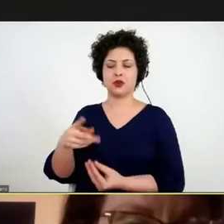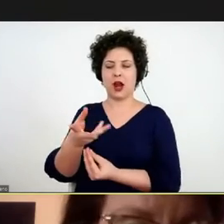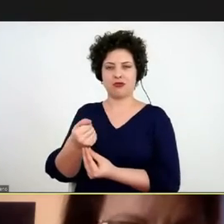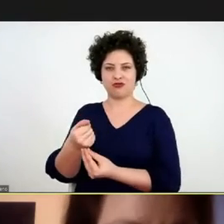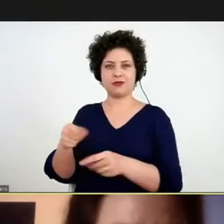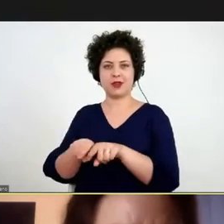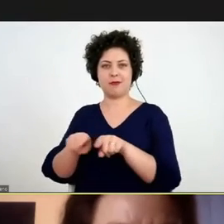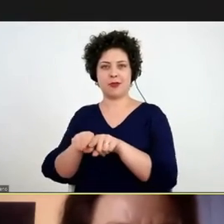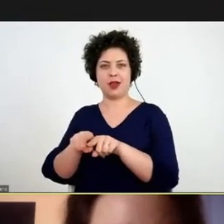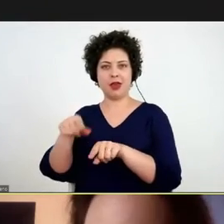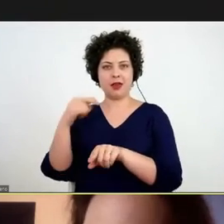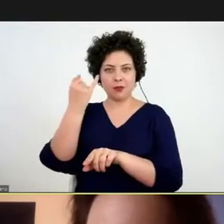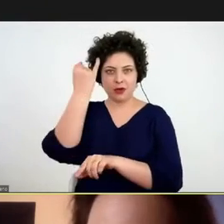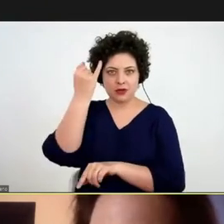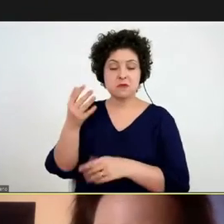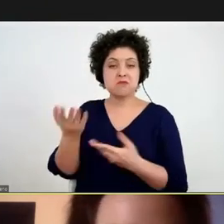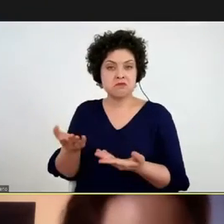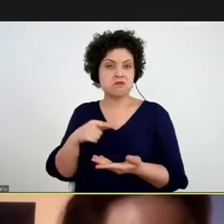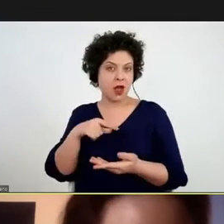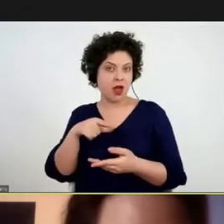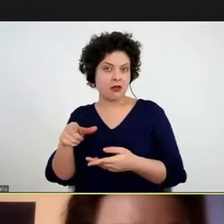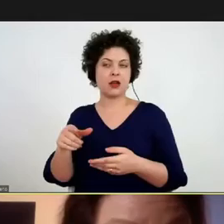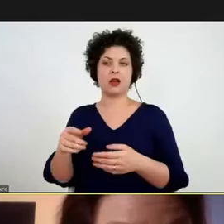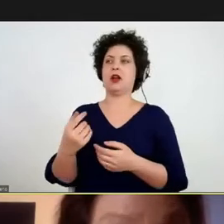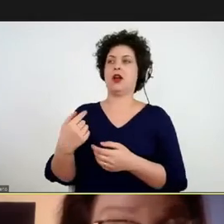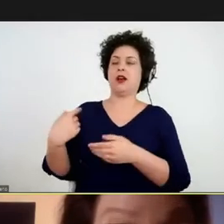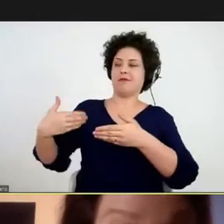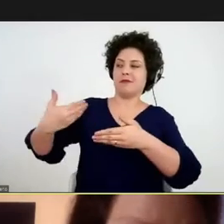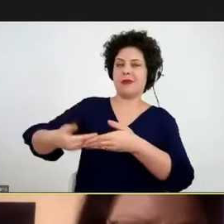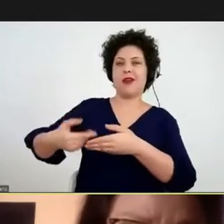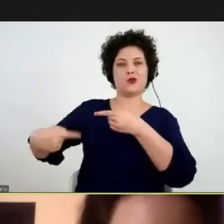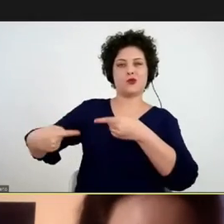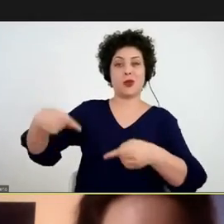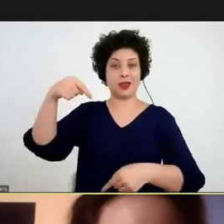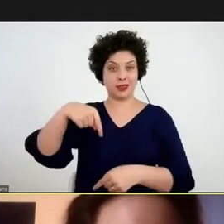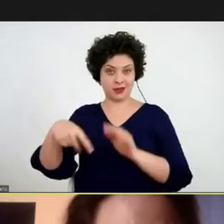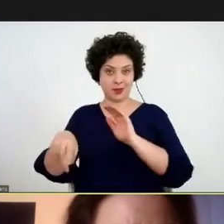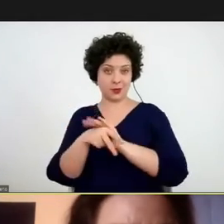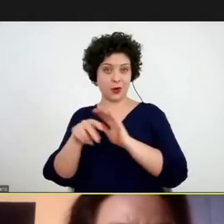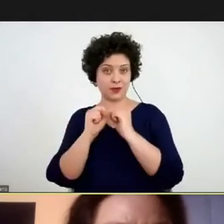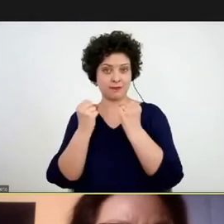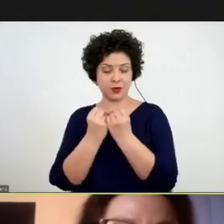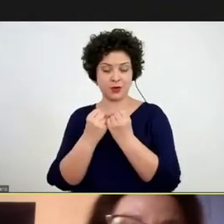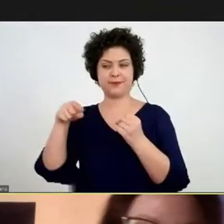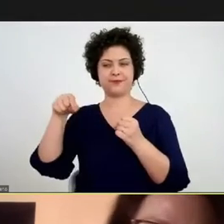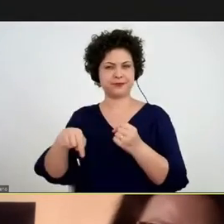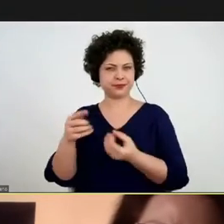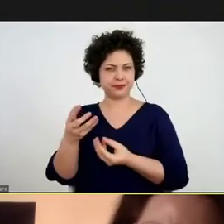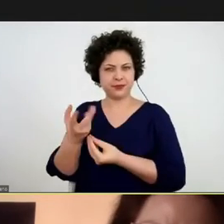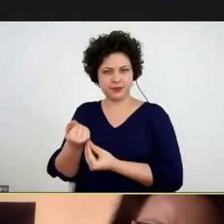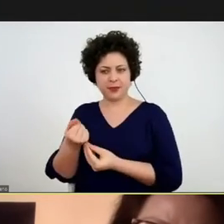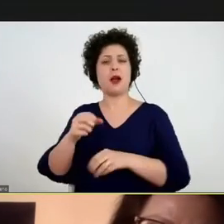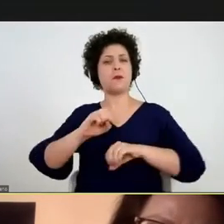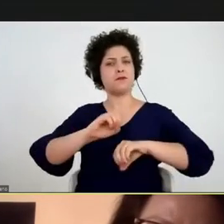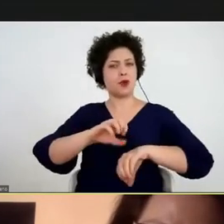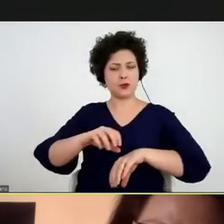artista professor? Na realidade, nós estamos fazendo algumas discussões sobre isso também nesse próprio simpósio, onde a gente tem uma série de